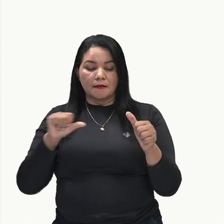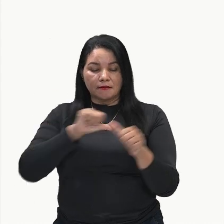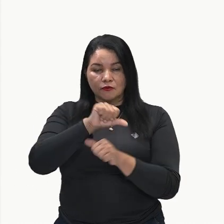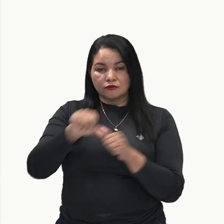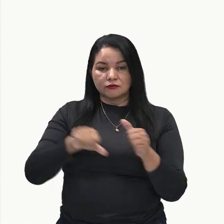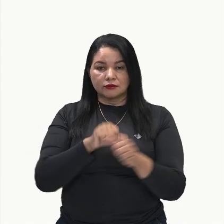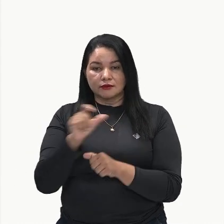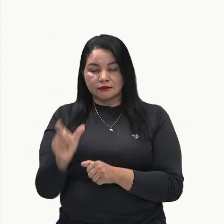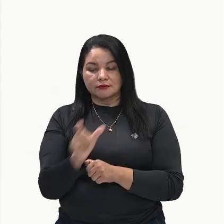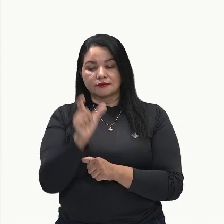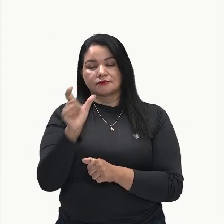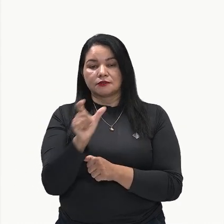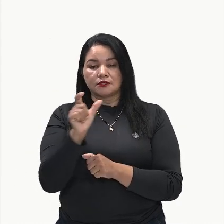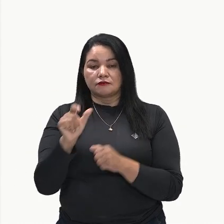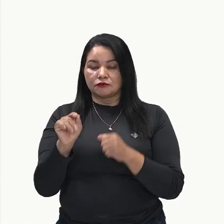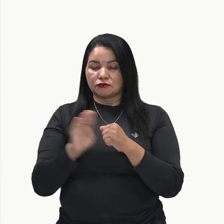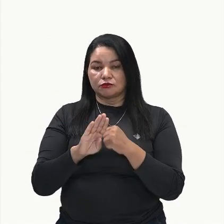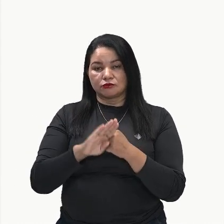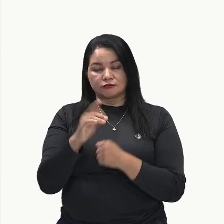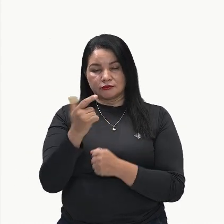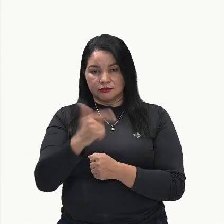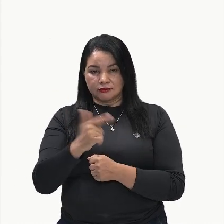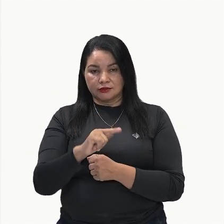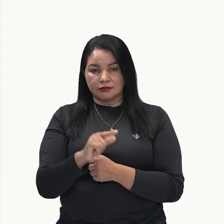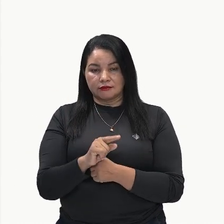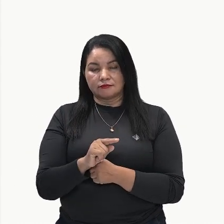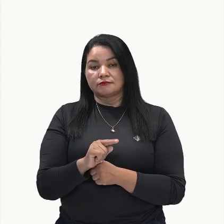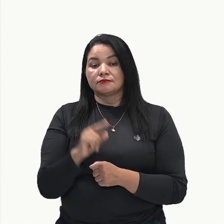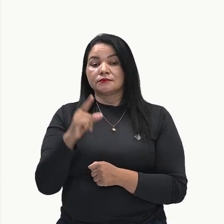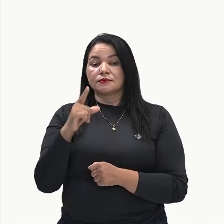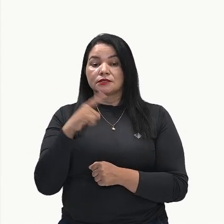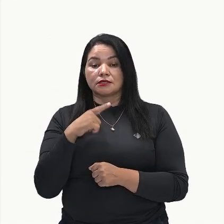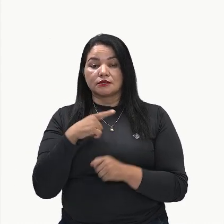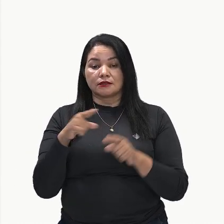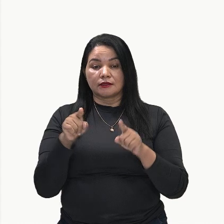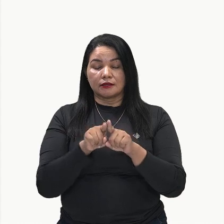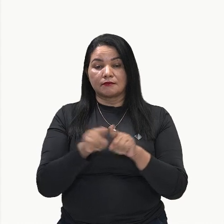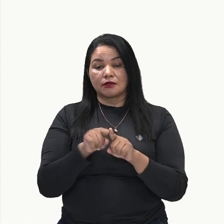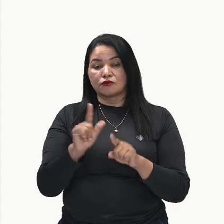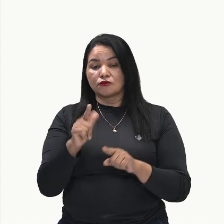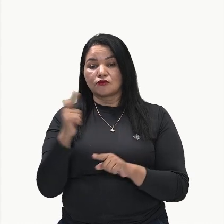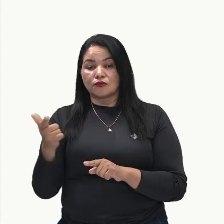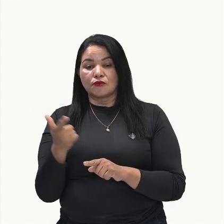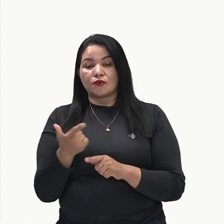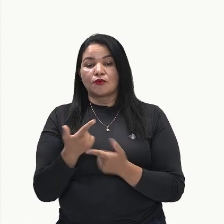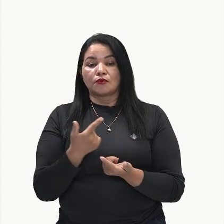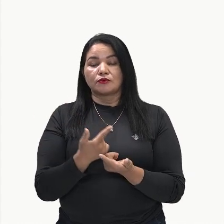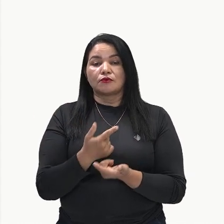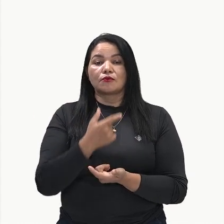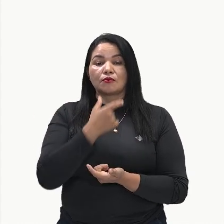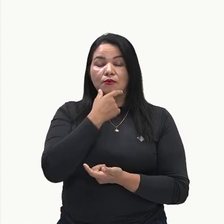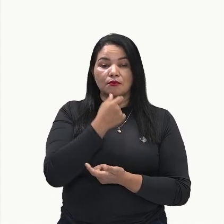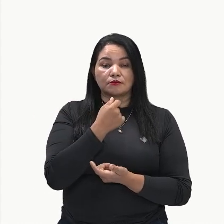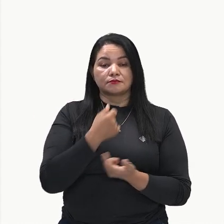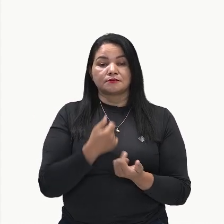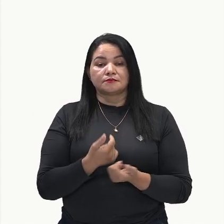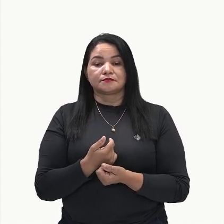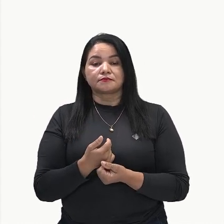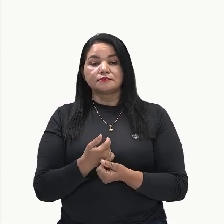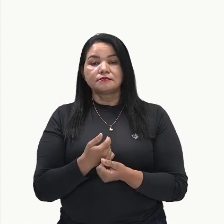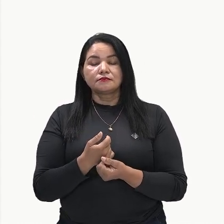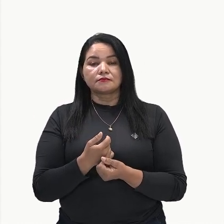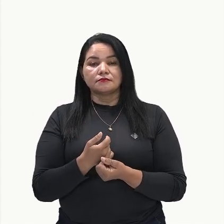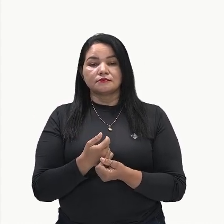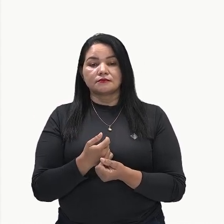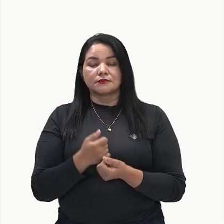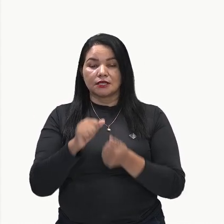forma, né? E é a presença de los determinantes ou adjetivos los que